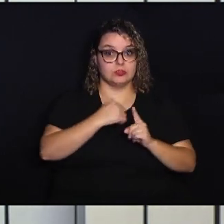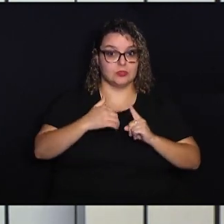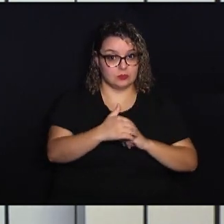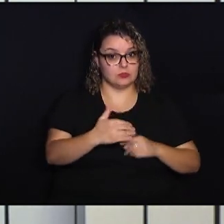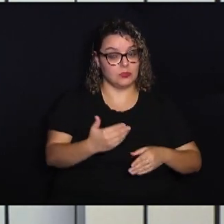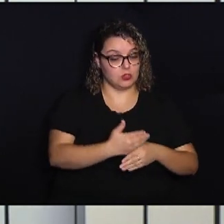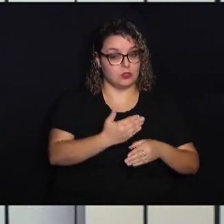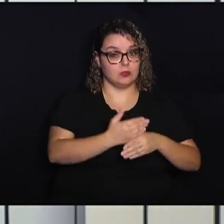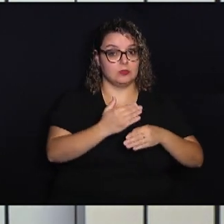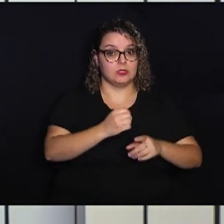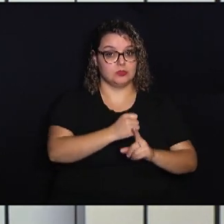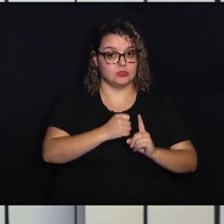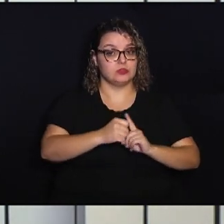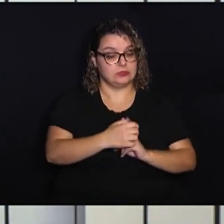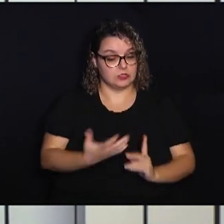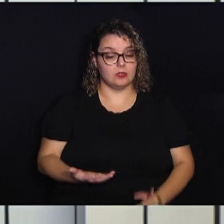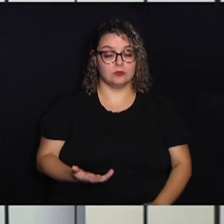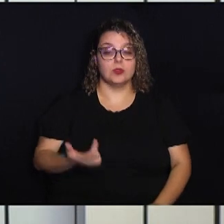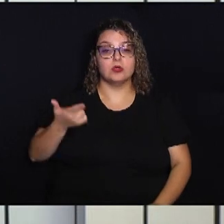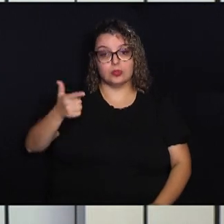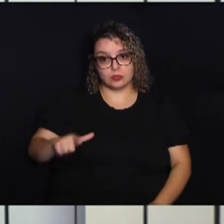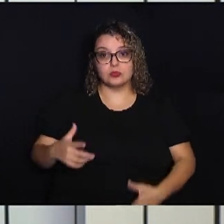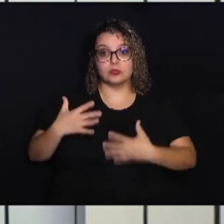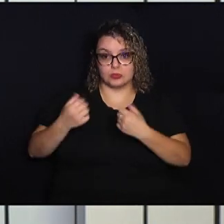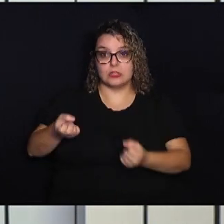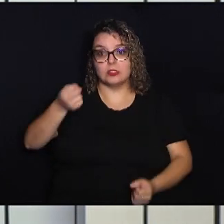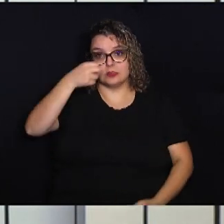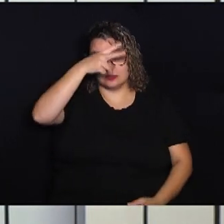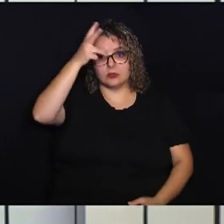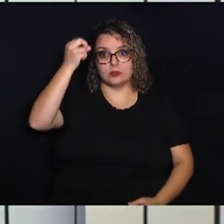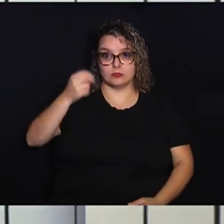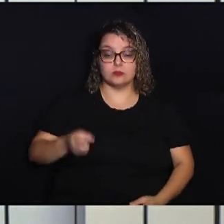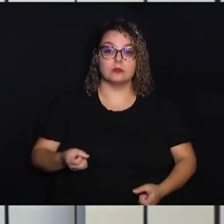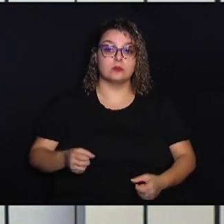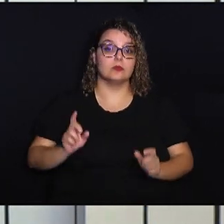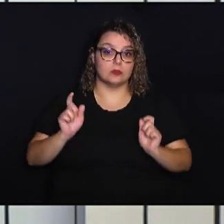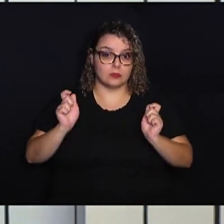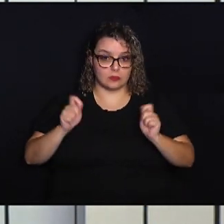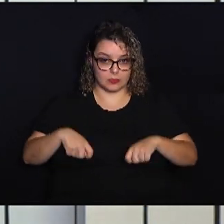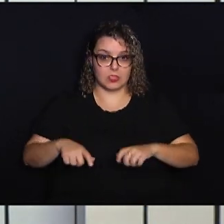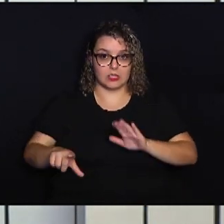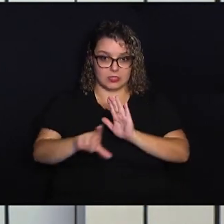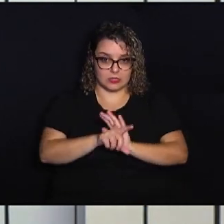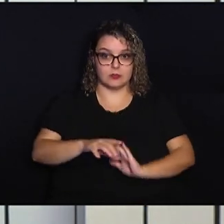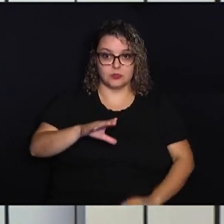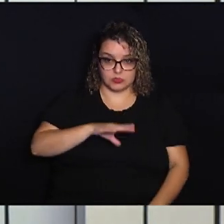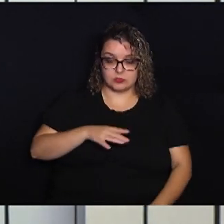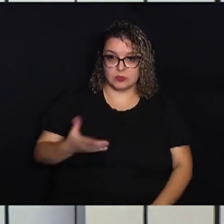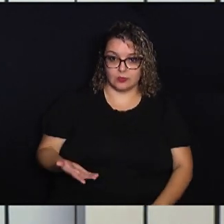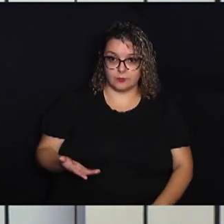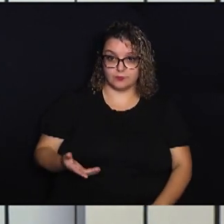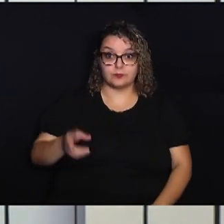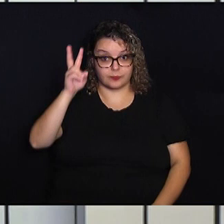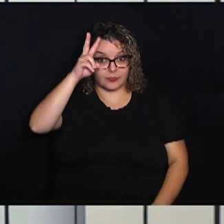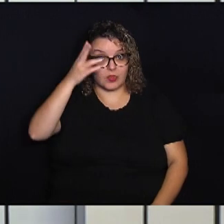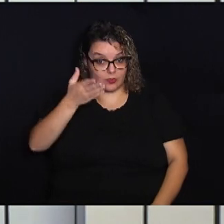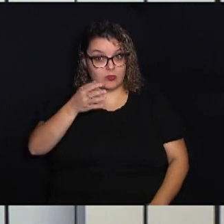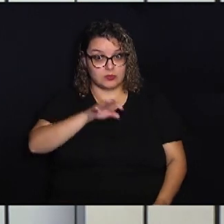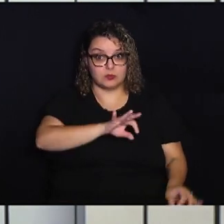para as crianças que em fase pré-adolescente, né, quais os malefícios do uso de entorpecentes e